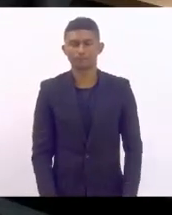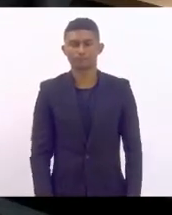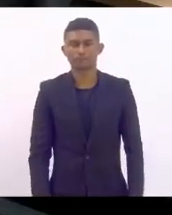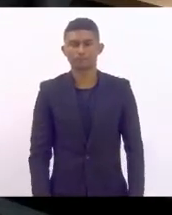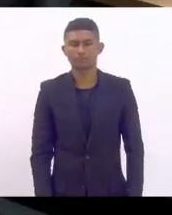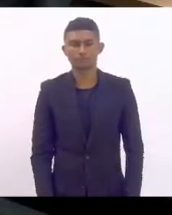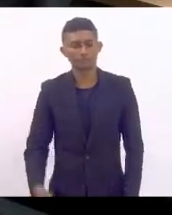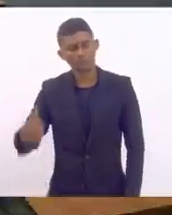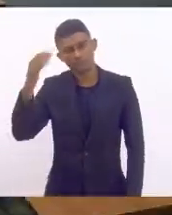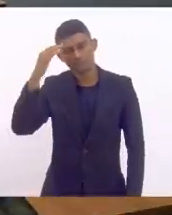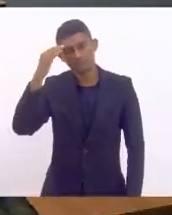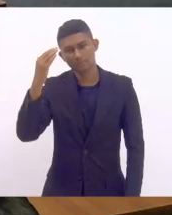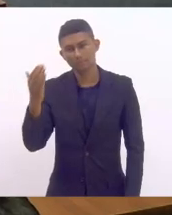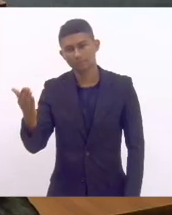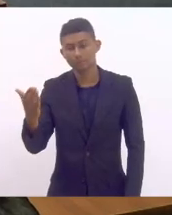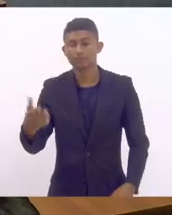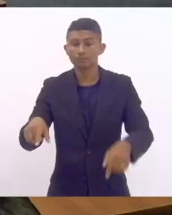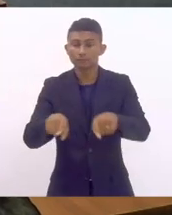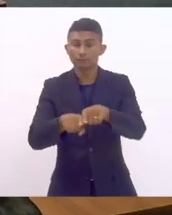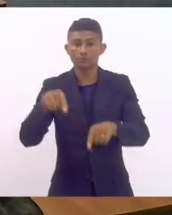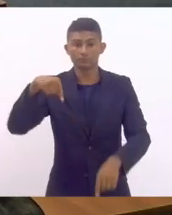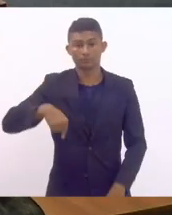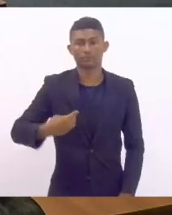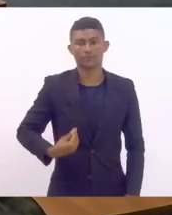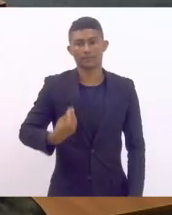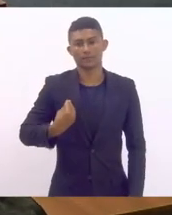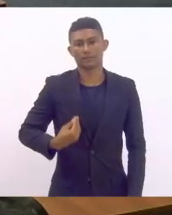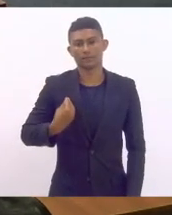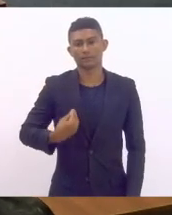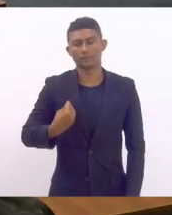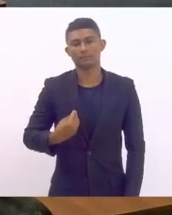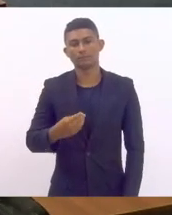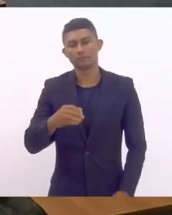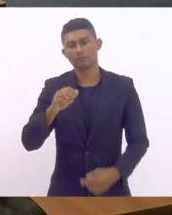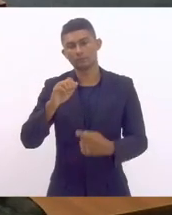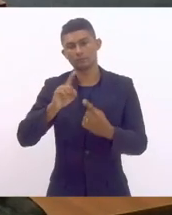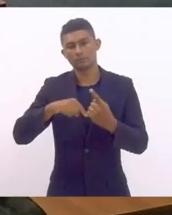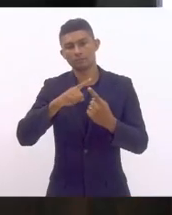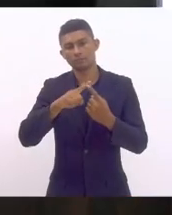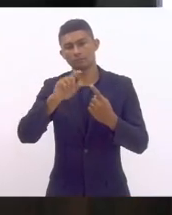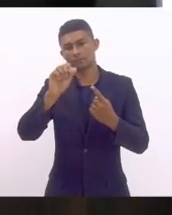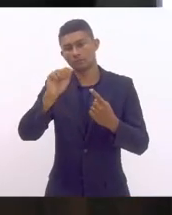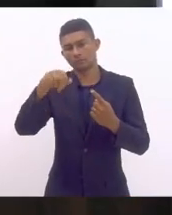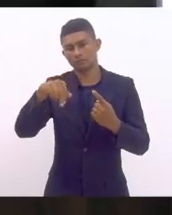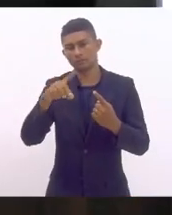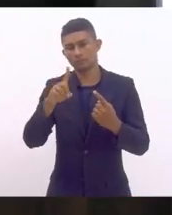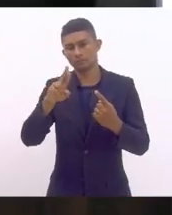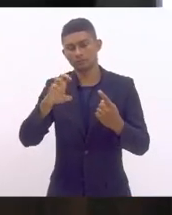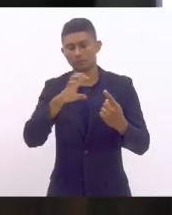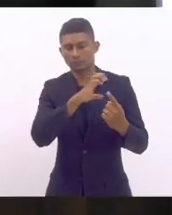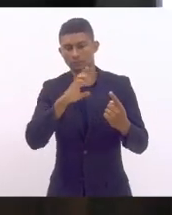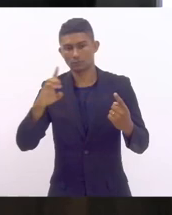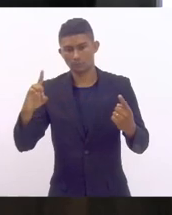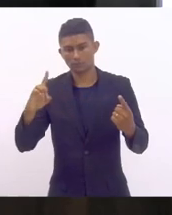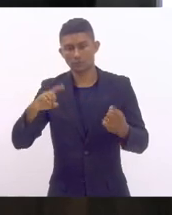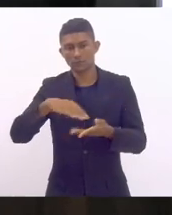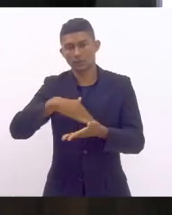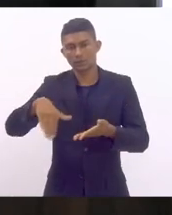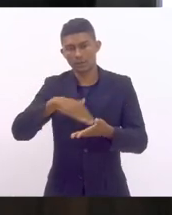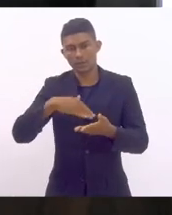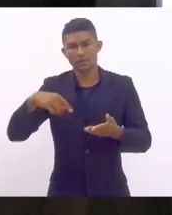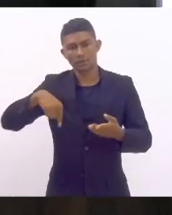e obrigado Eduardo estão conosco também aqui André Ramos Coordenador Geral da Secretaria Municipal de Saúde do Rio de Janeiro